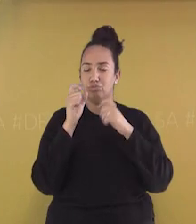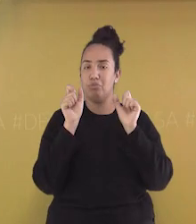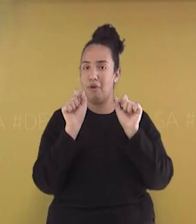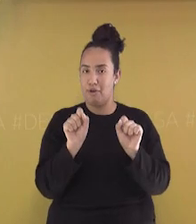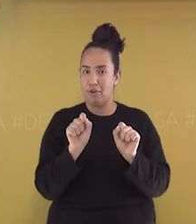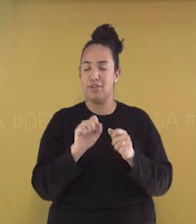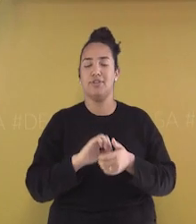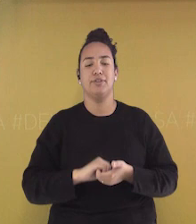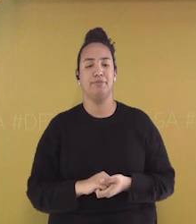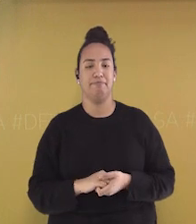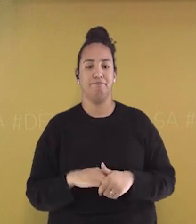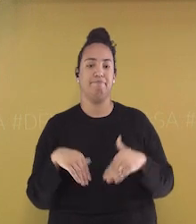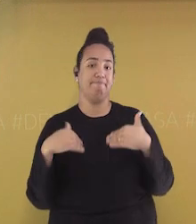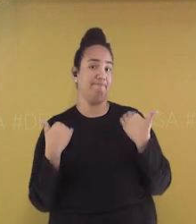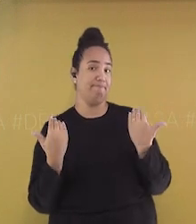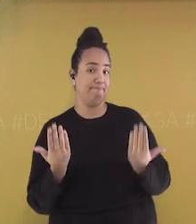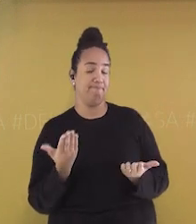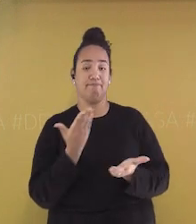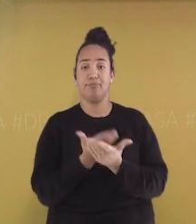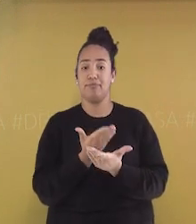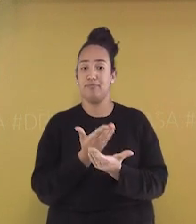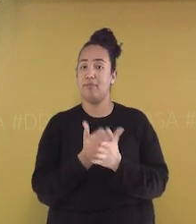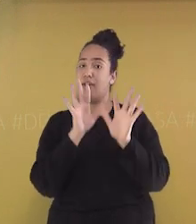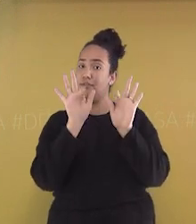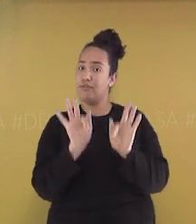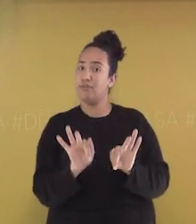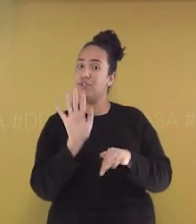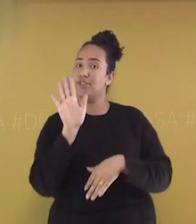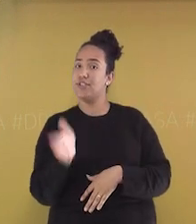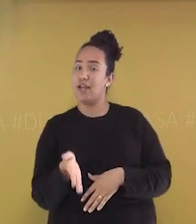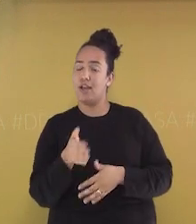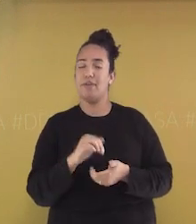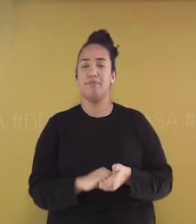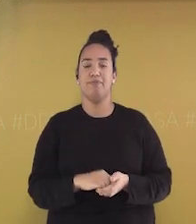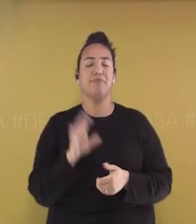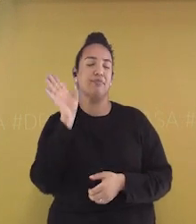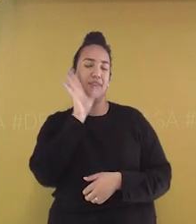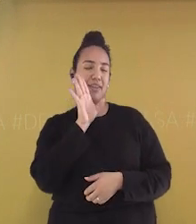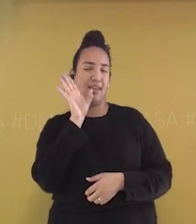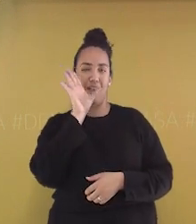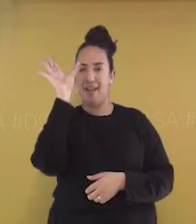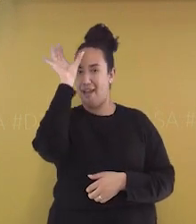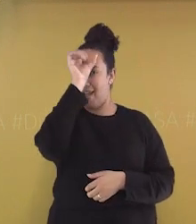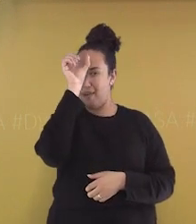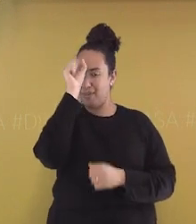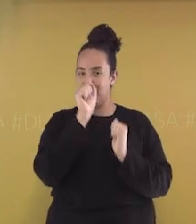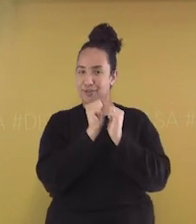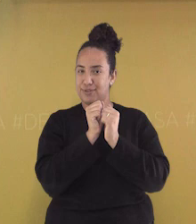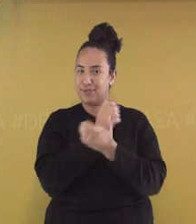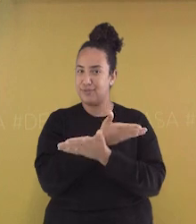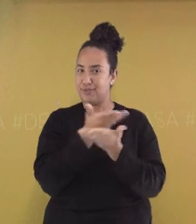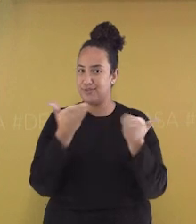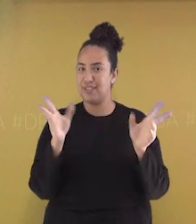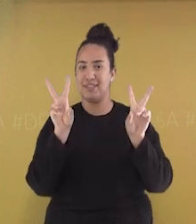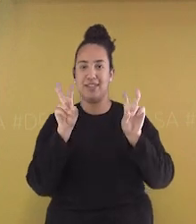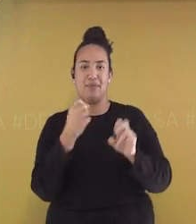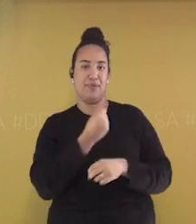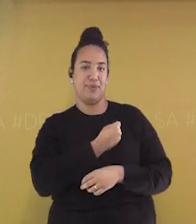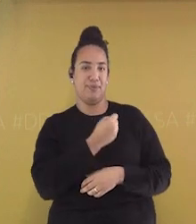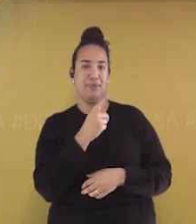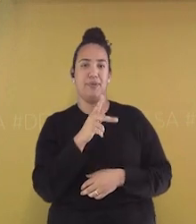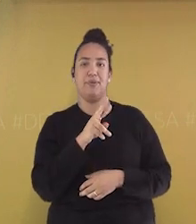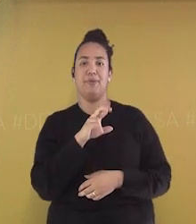tiver. É isso, pessoal. Nossa aula termina aqui. Foi muito legal aprender com vocês sobre os números primos e